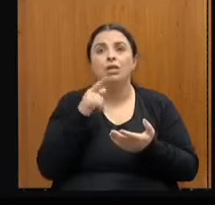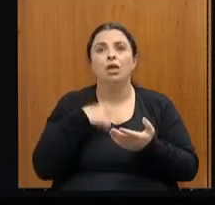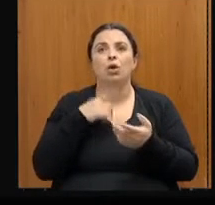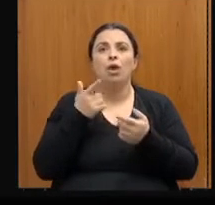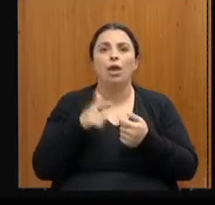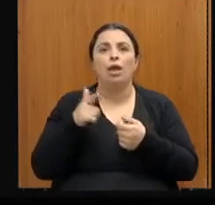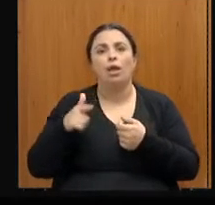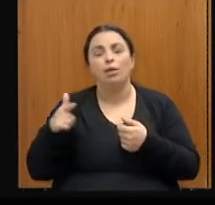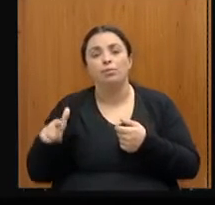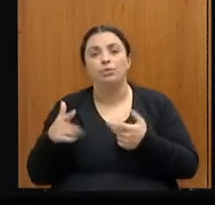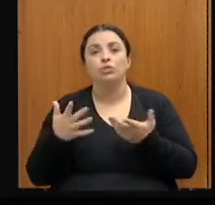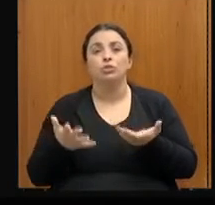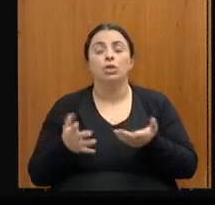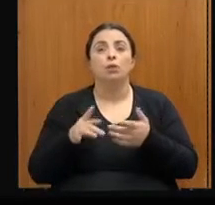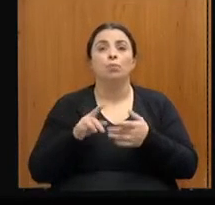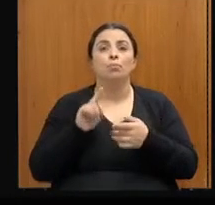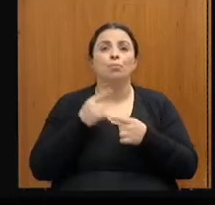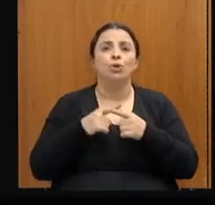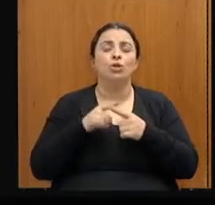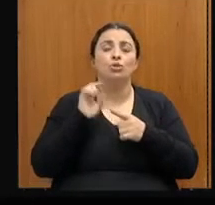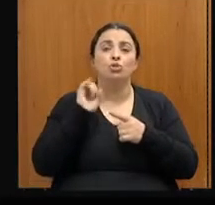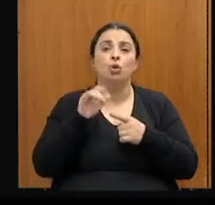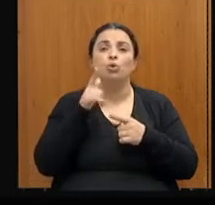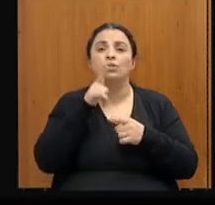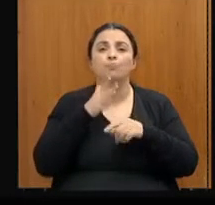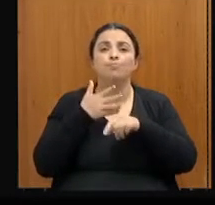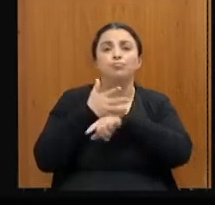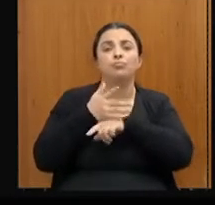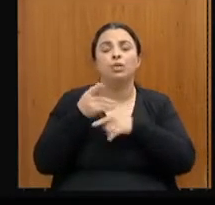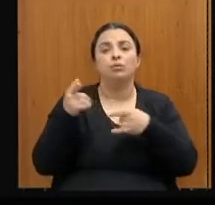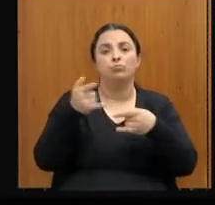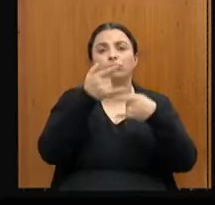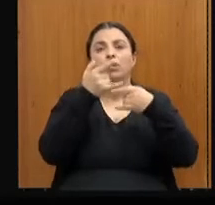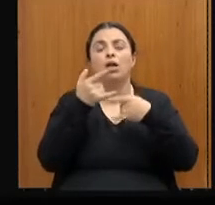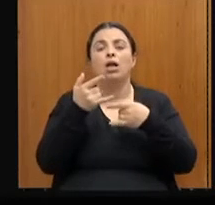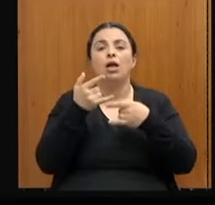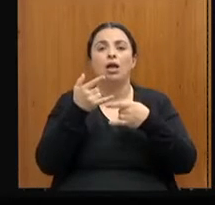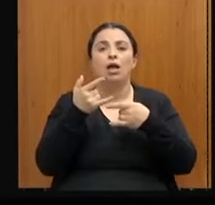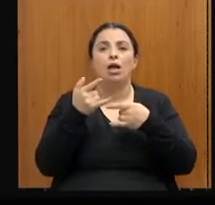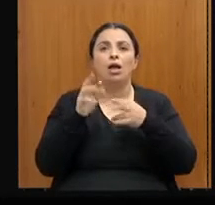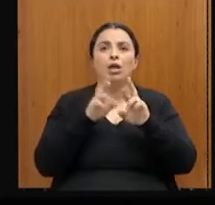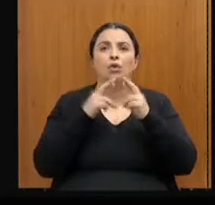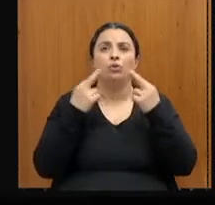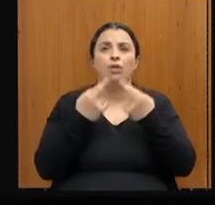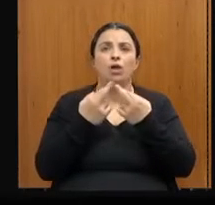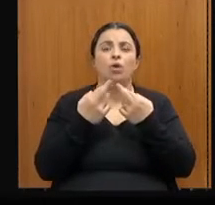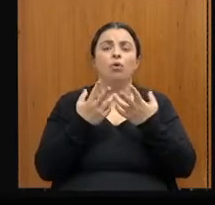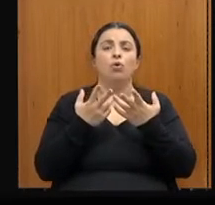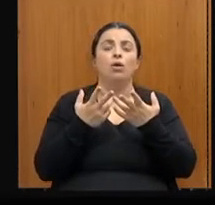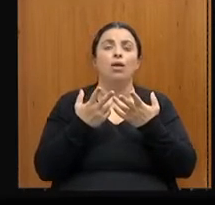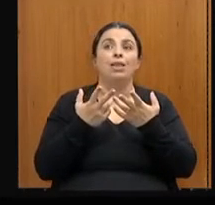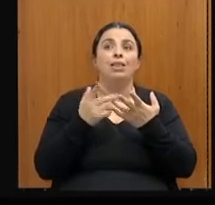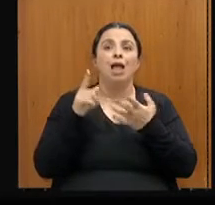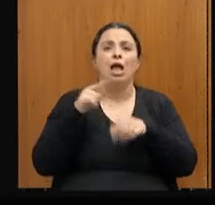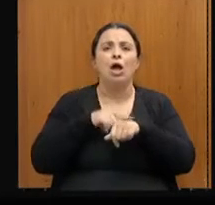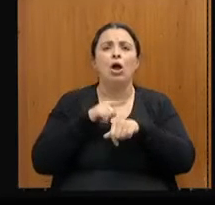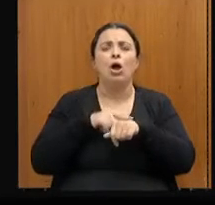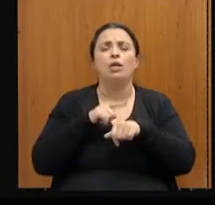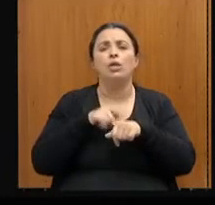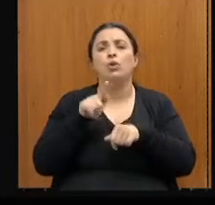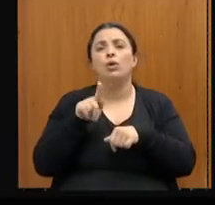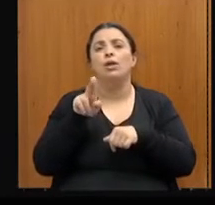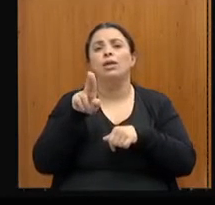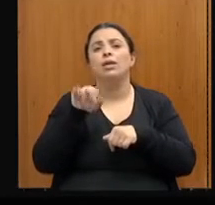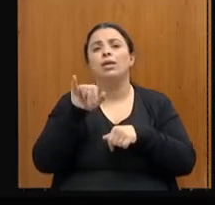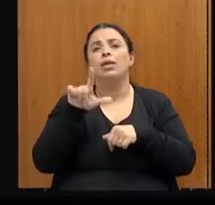Porque eu só consegui adentrar à reunião na fala do deputado Guilherme da Cunha aí quando eu vi a